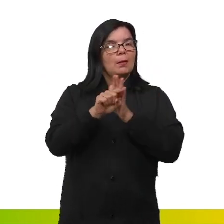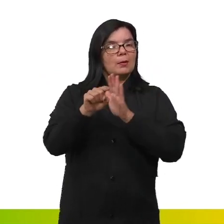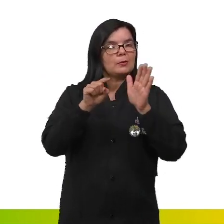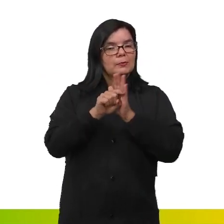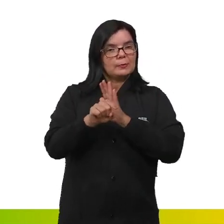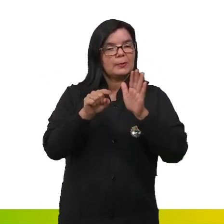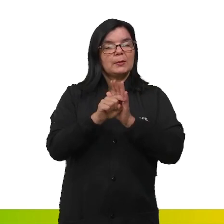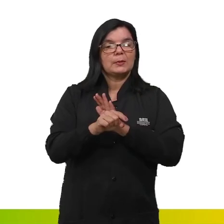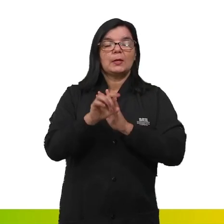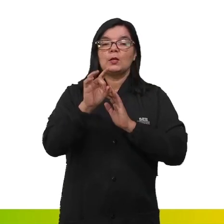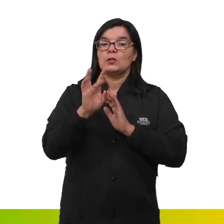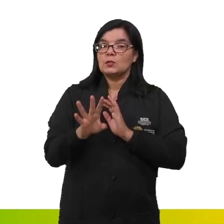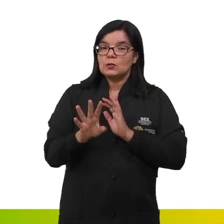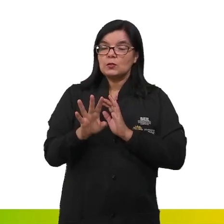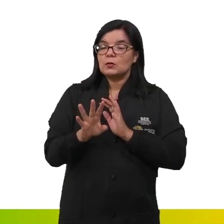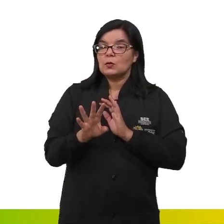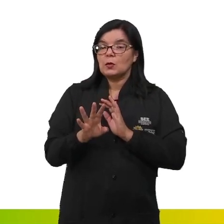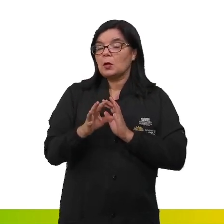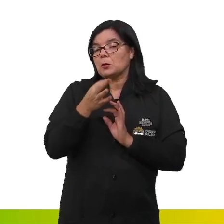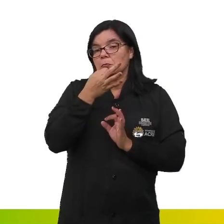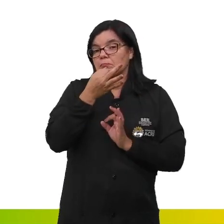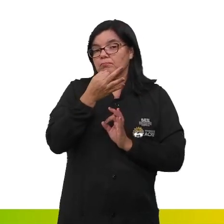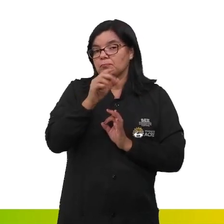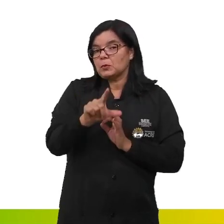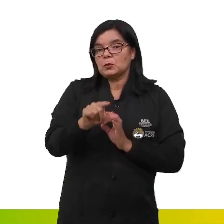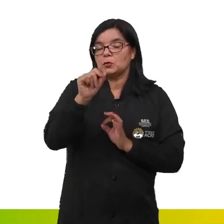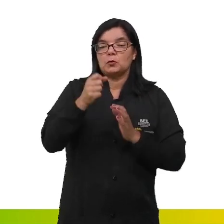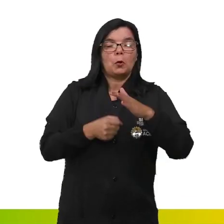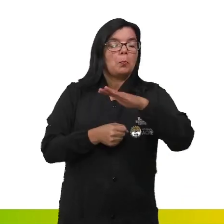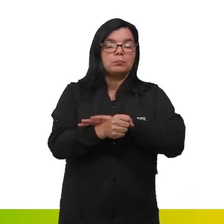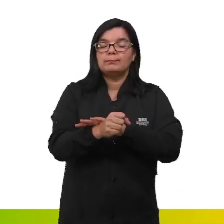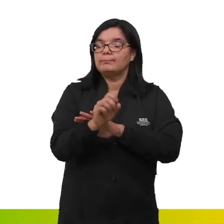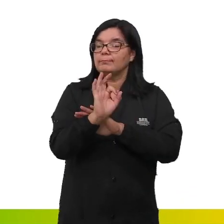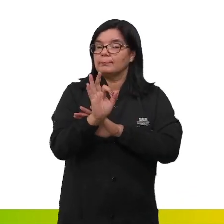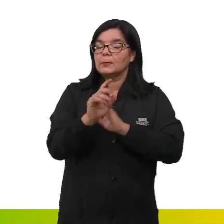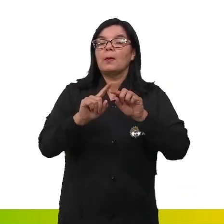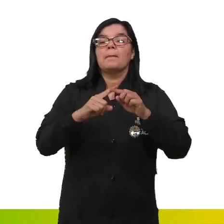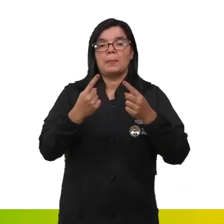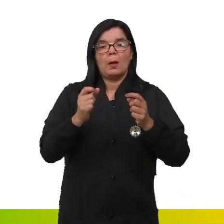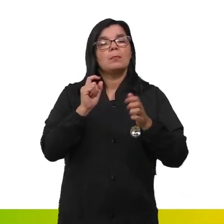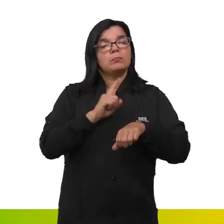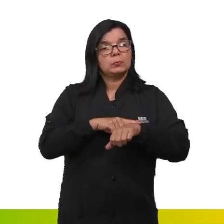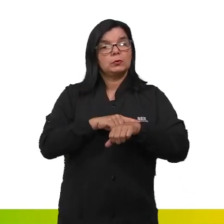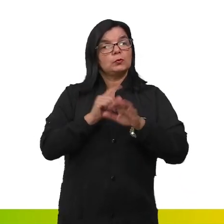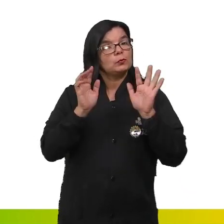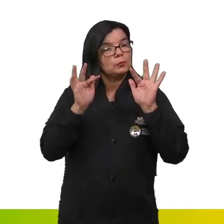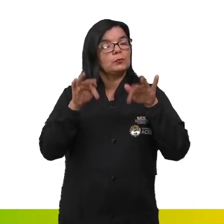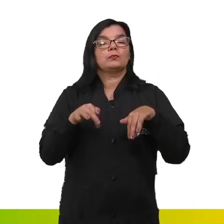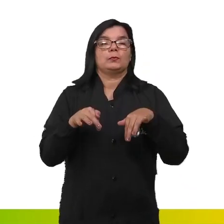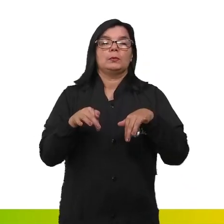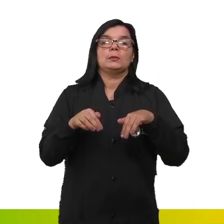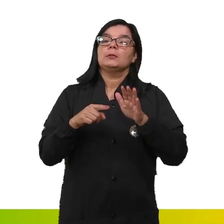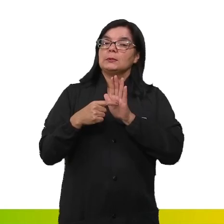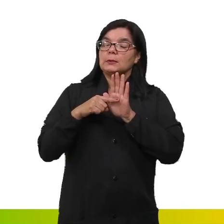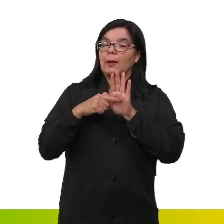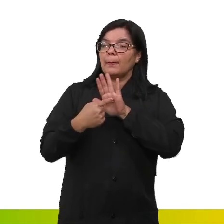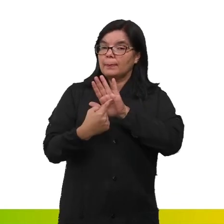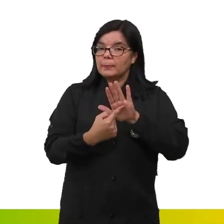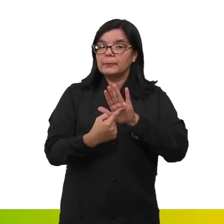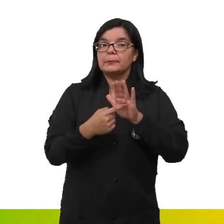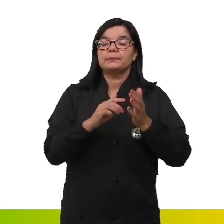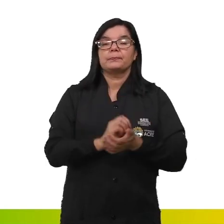perguntas, pessoal, elas são opcionais, tá? Não é obrigatório, mas pode se abrir um momento ao final da